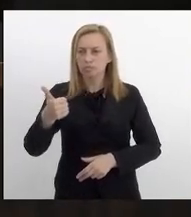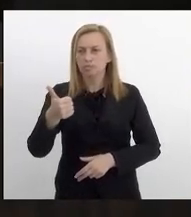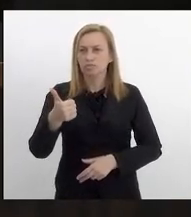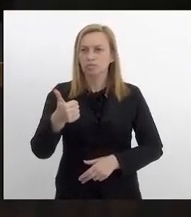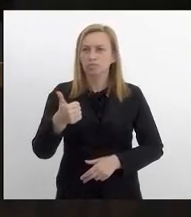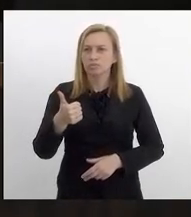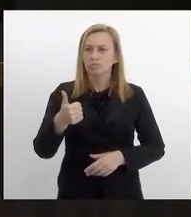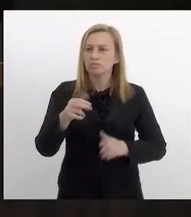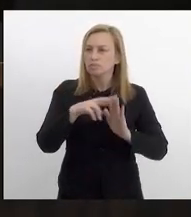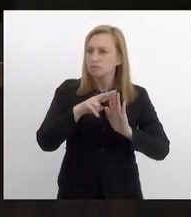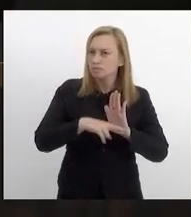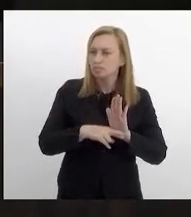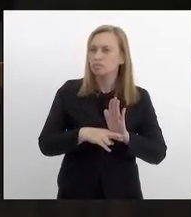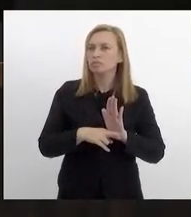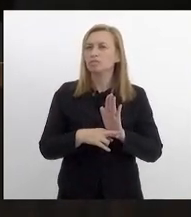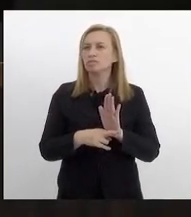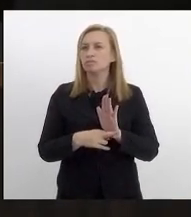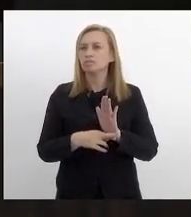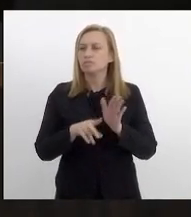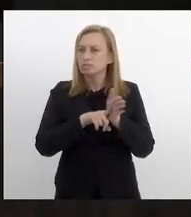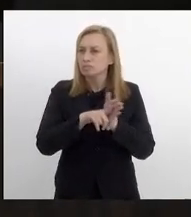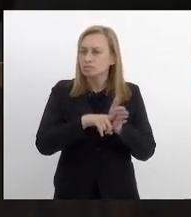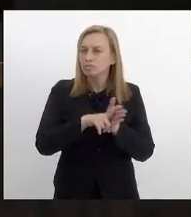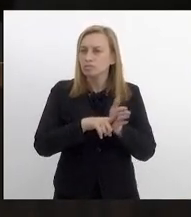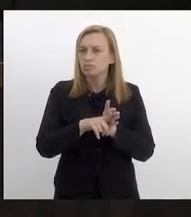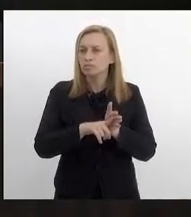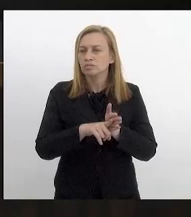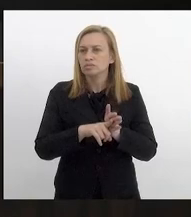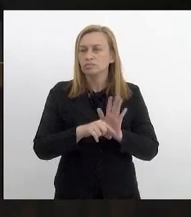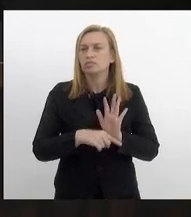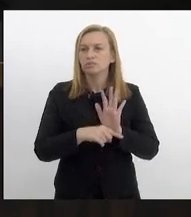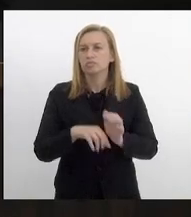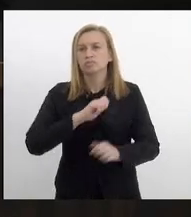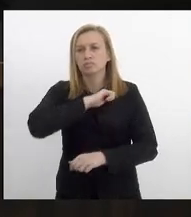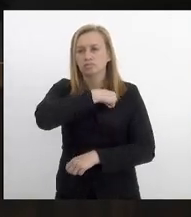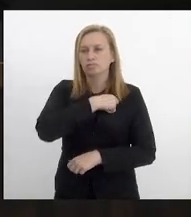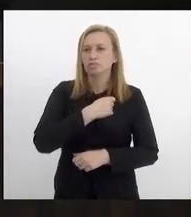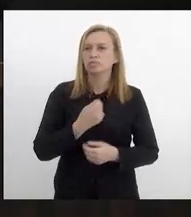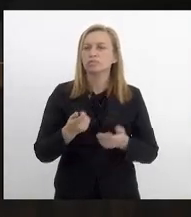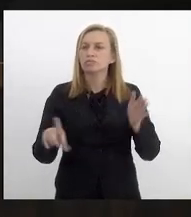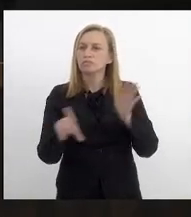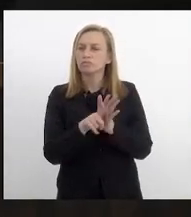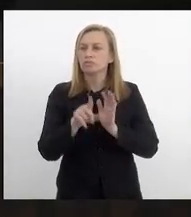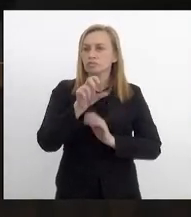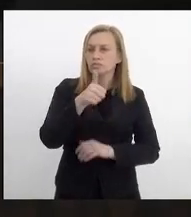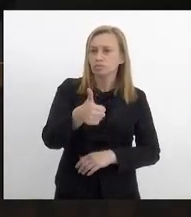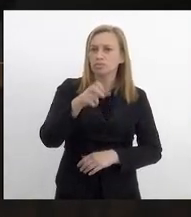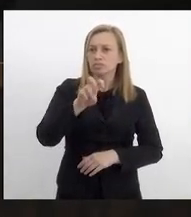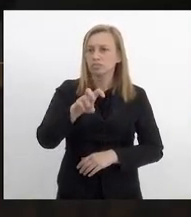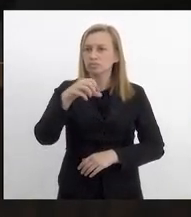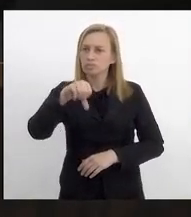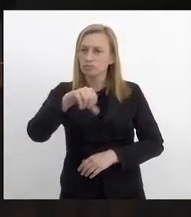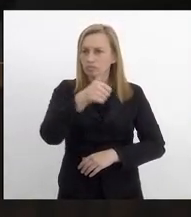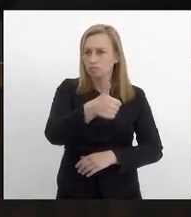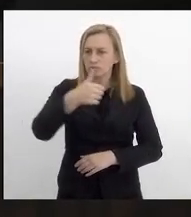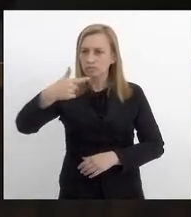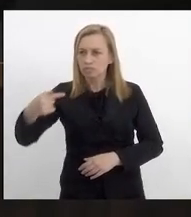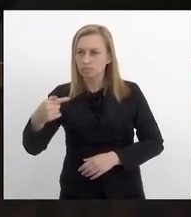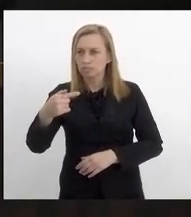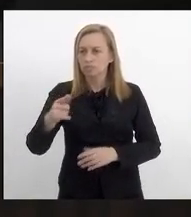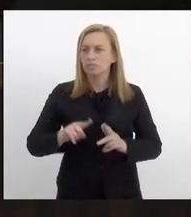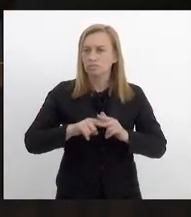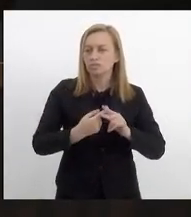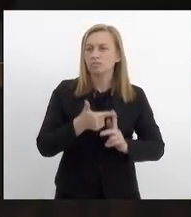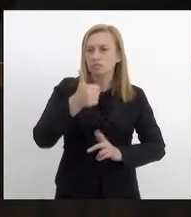estabelece normas e diretrizes fiscais no âmbito do regime de recuperação fiscal da Lei Complementar Federal 159 de 17, alterada pela Lei